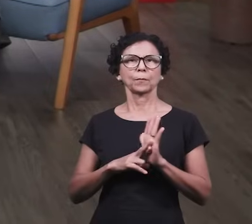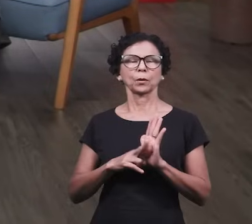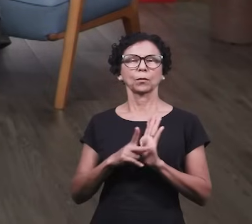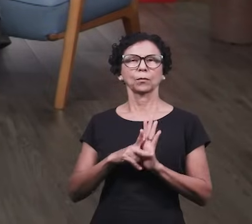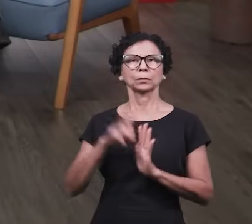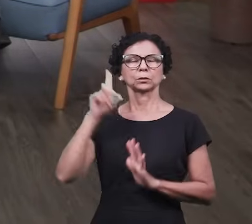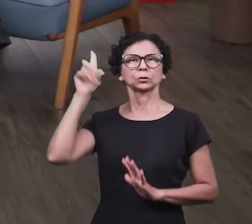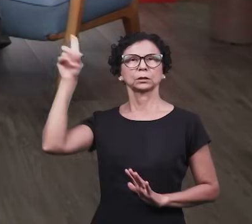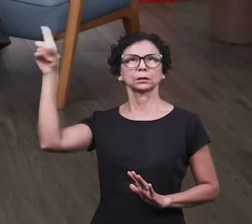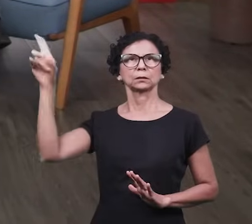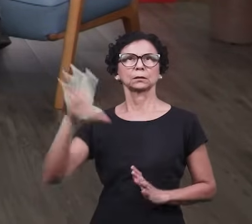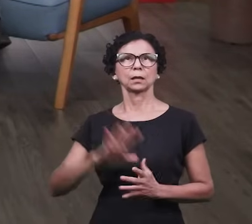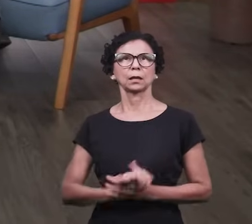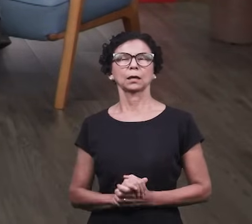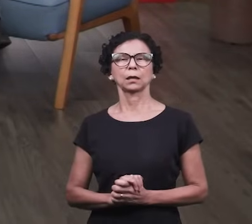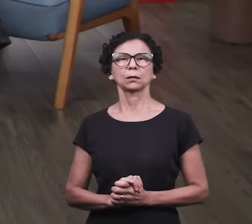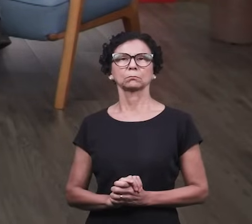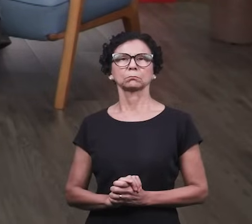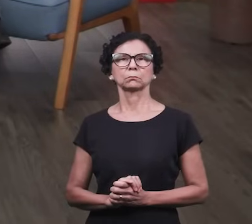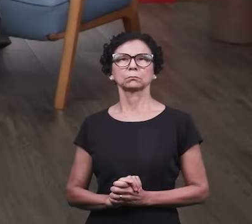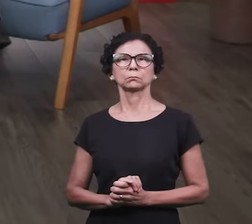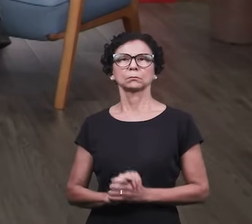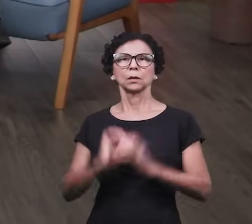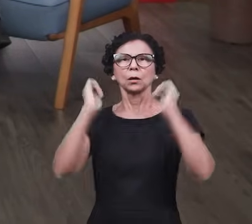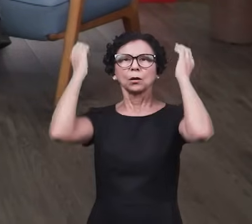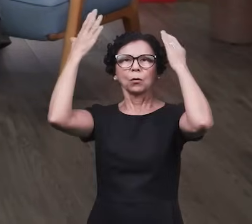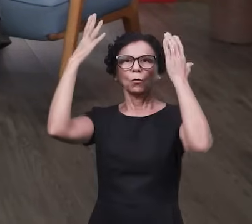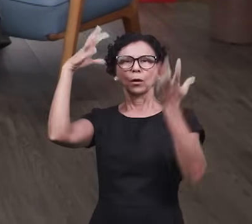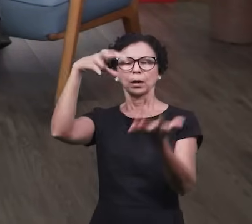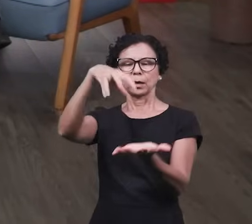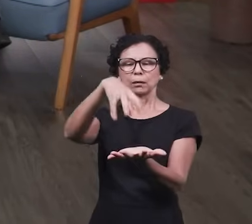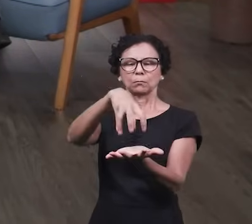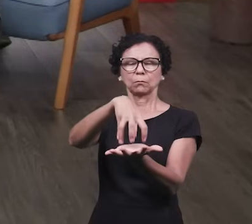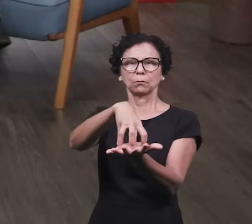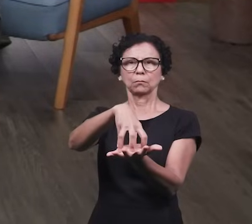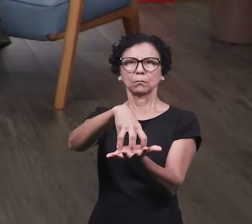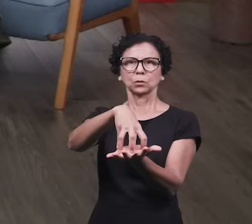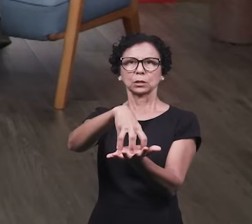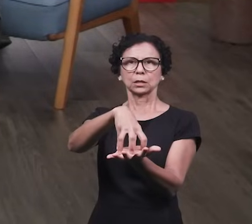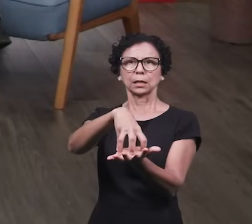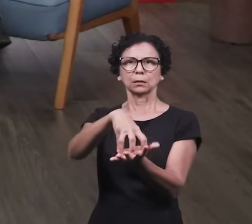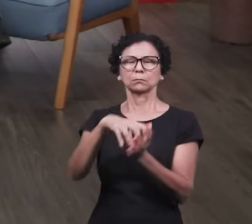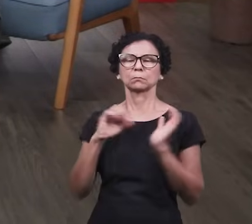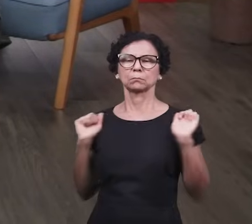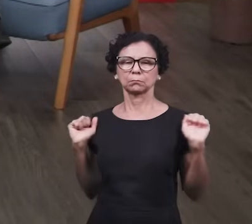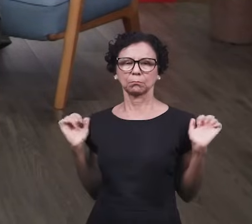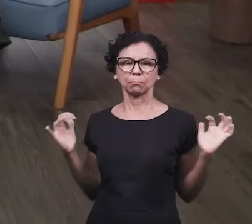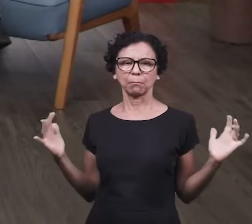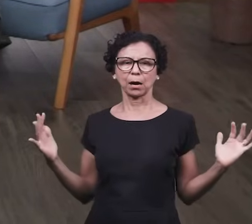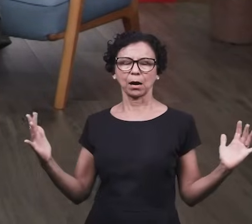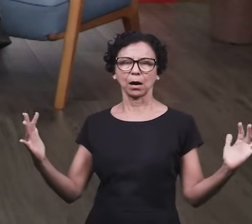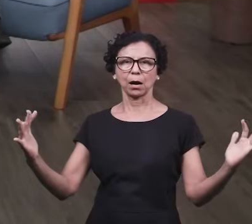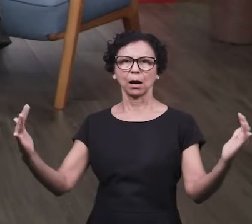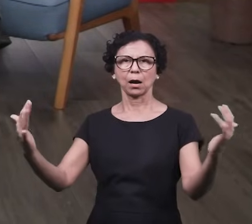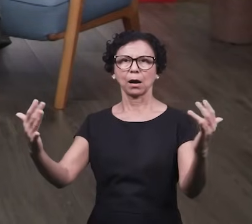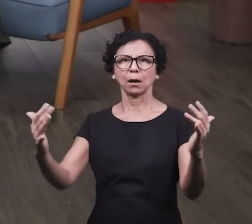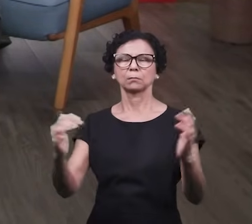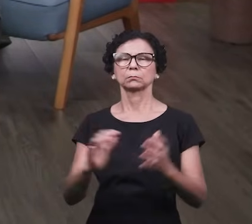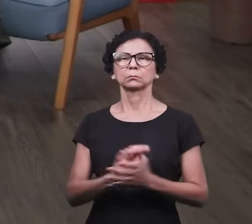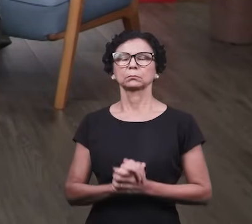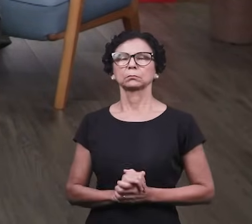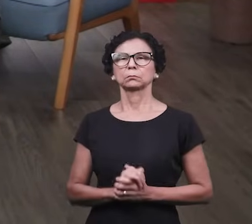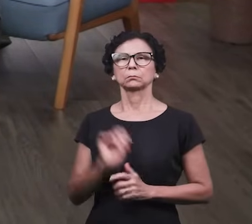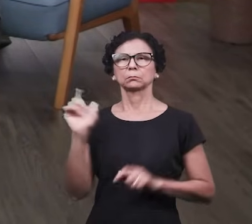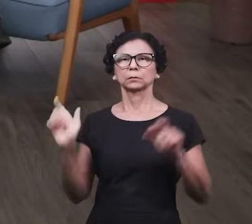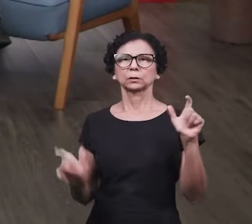no centro. Isso. E ela vai acompanhando. Isso que eu ia falar, né? Ao redor, os valentes, mas no centro é